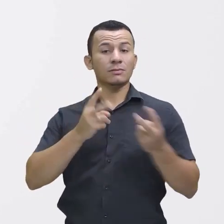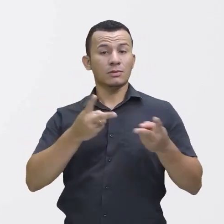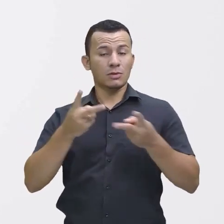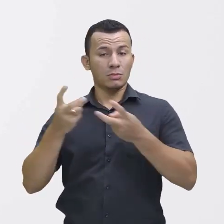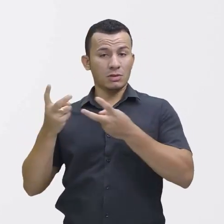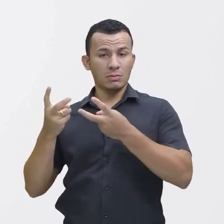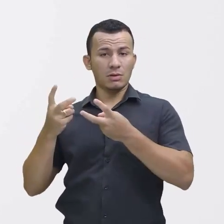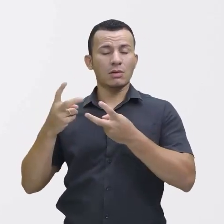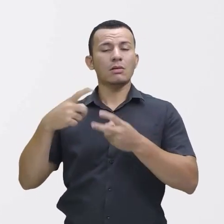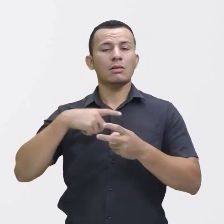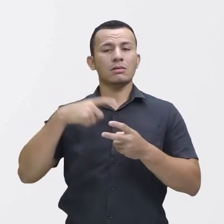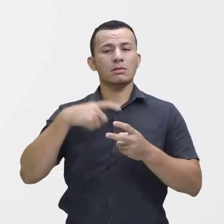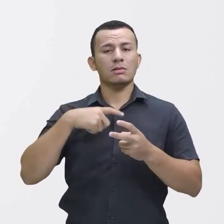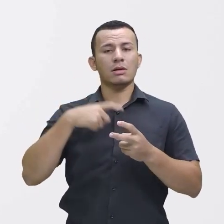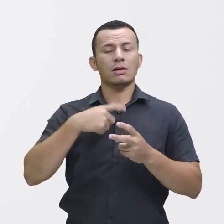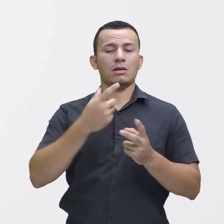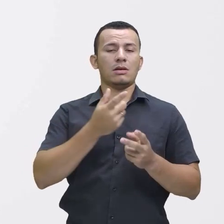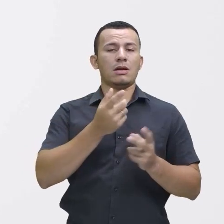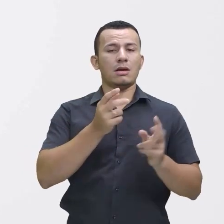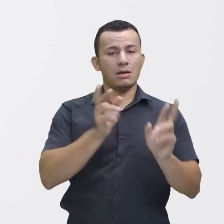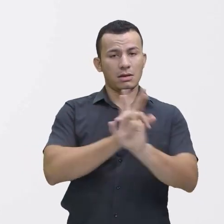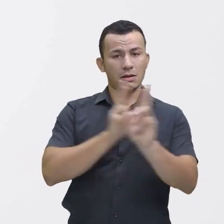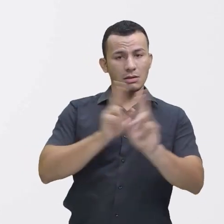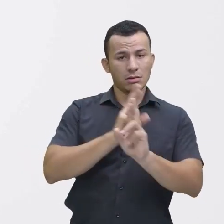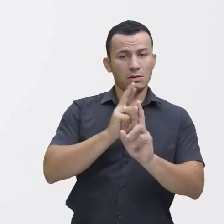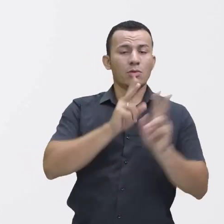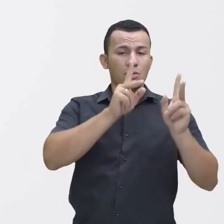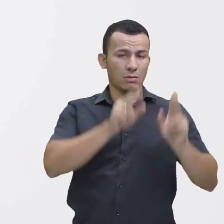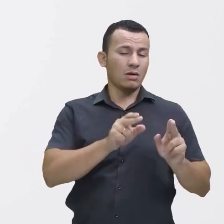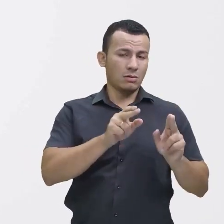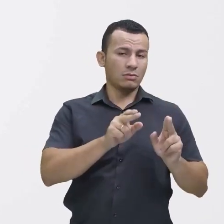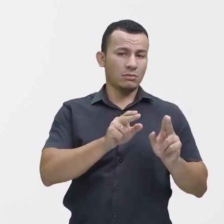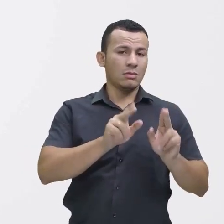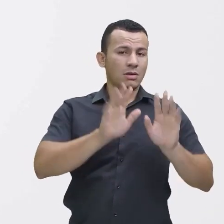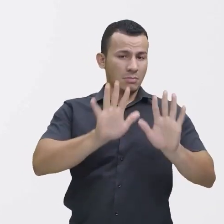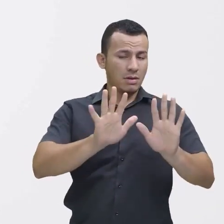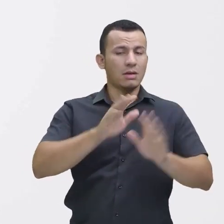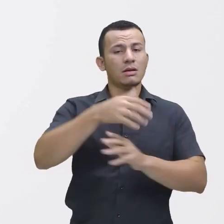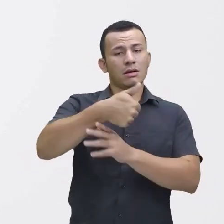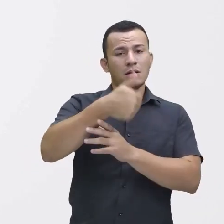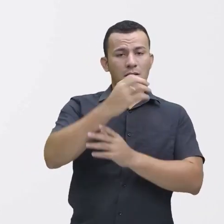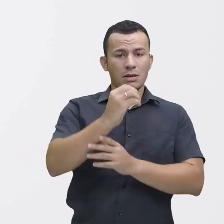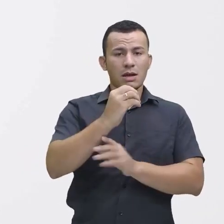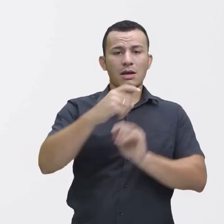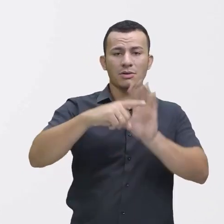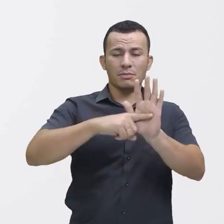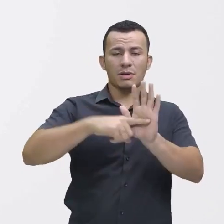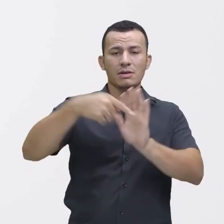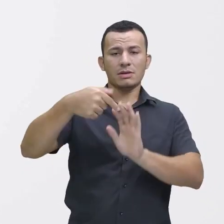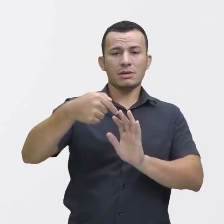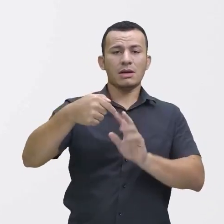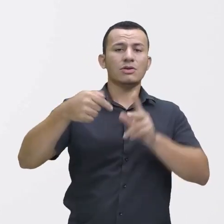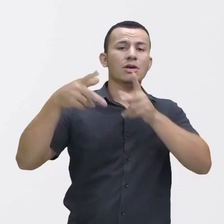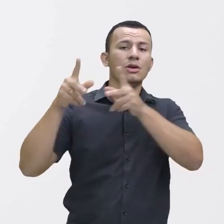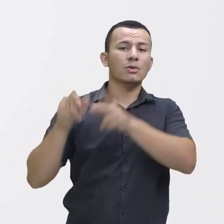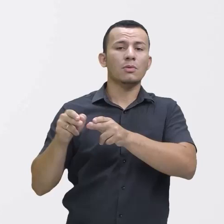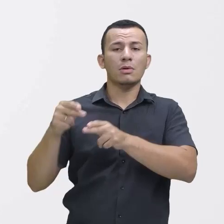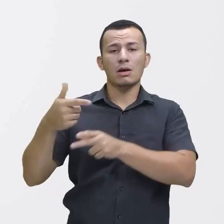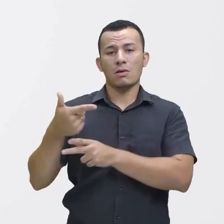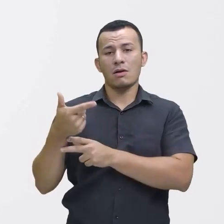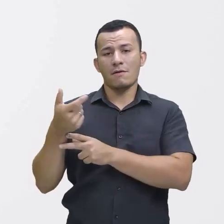percebemos que existe uma sentença com relação de igualdade. Logo, 10 menos 7 é igual a 20